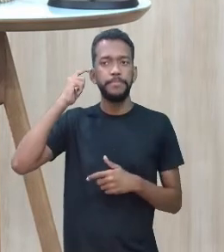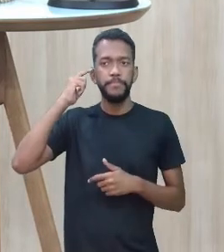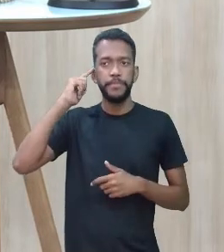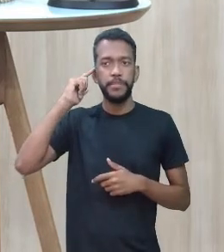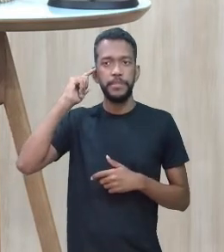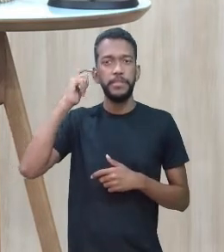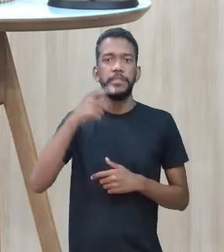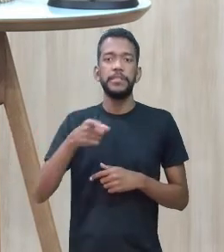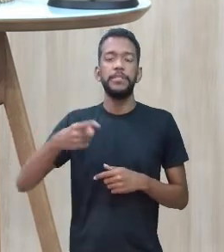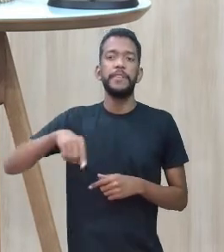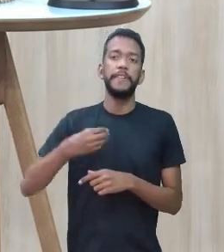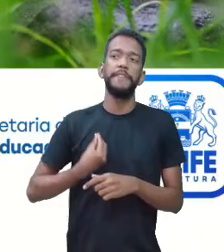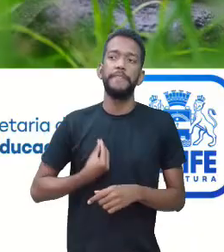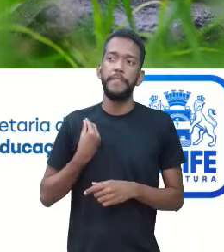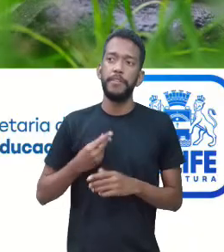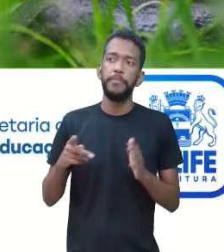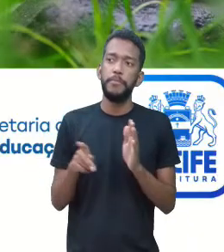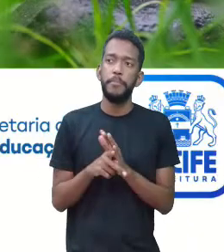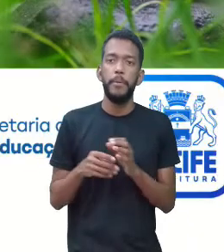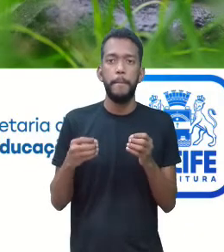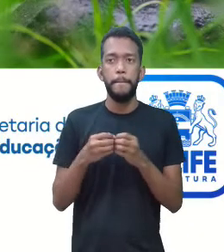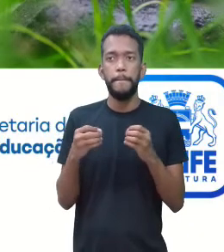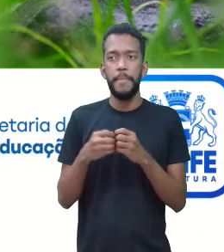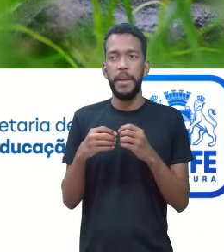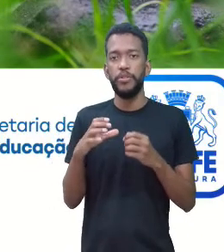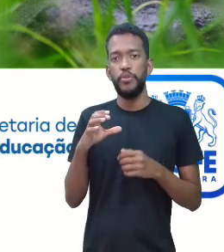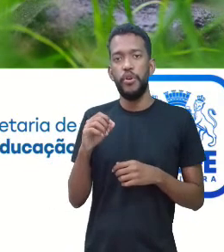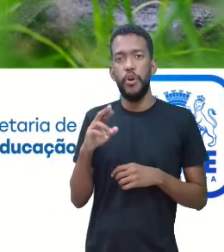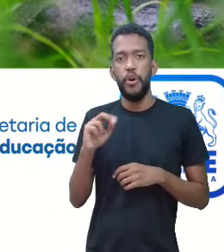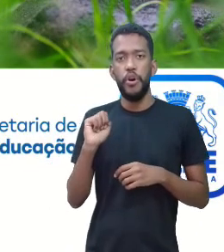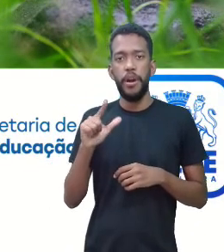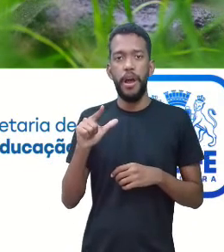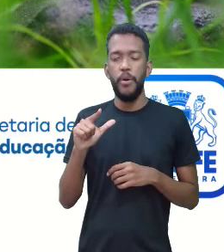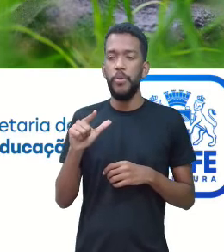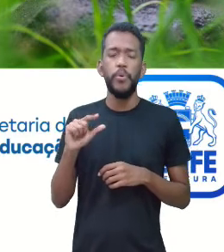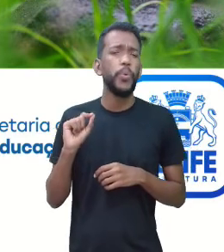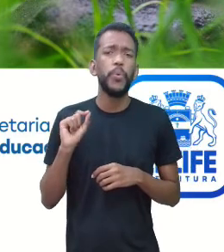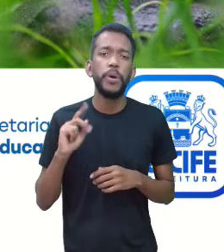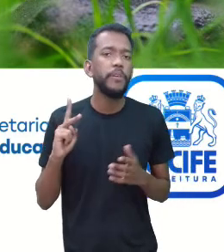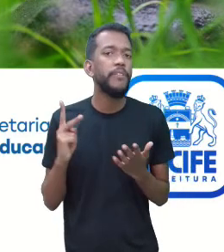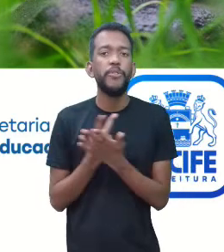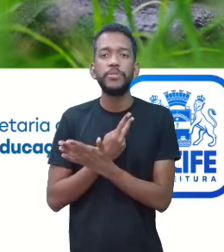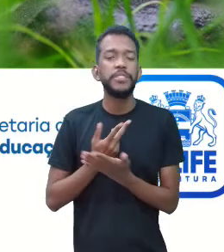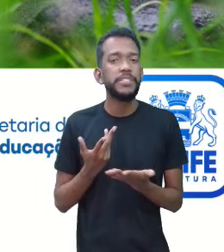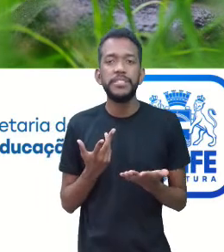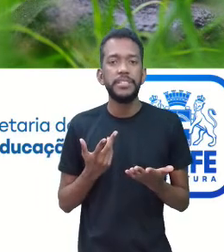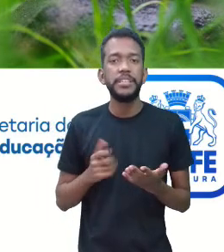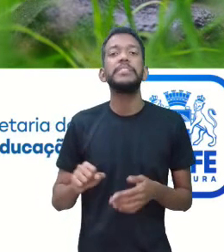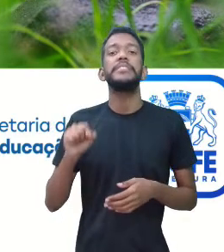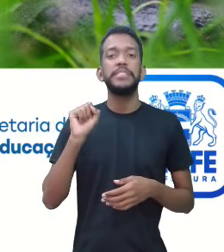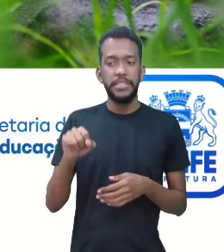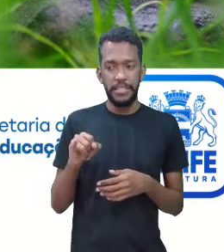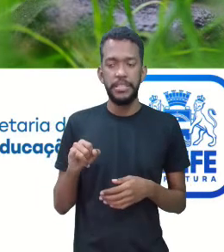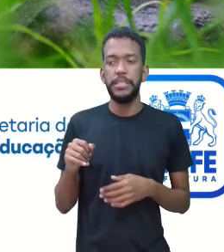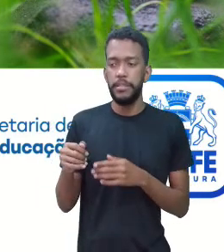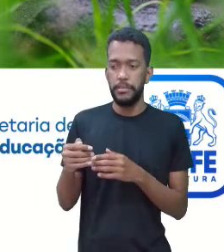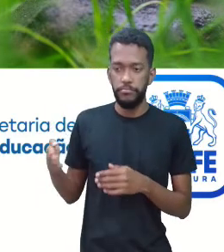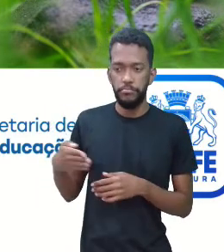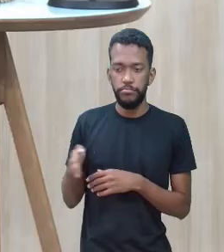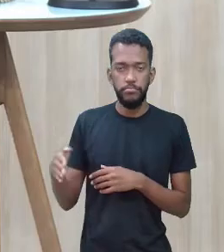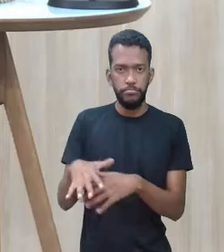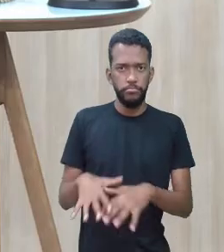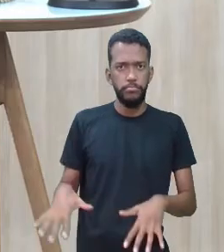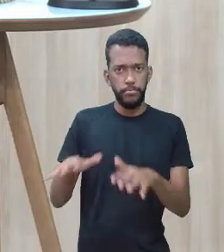eles vivem em ambientes próximos aos corais, o que vai acontecer? Se ela aumentar a população, então eles